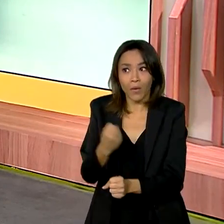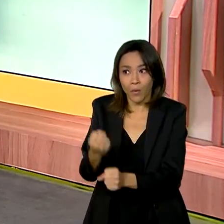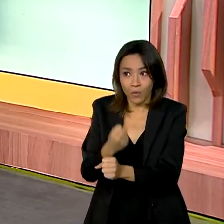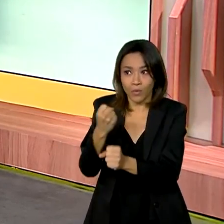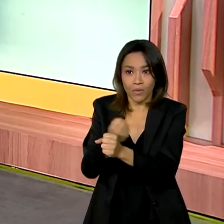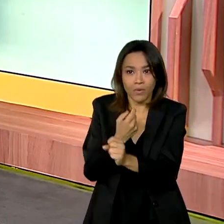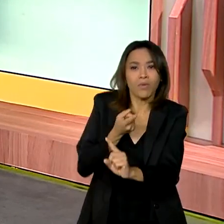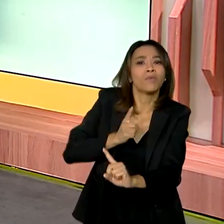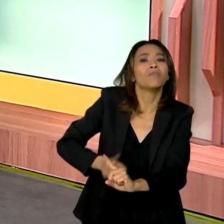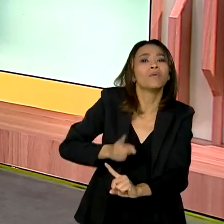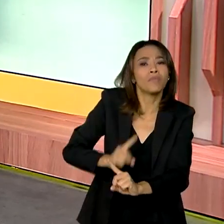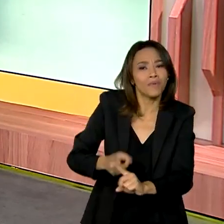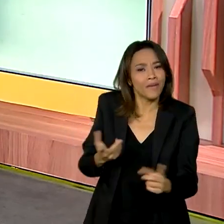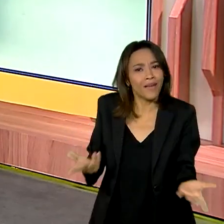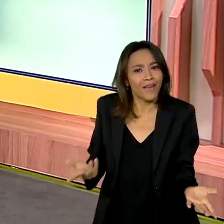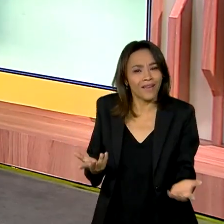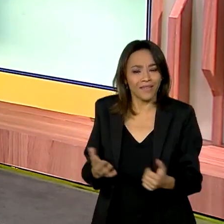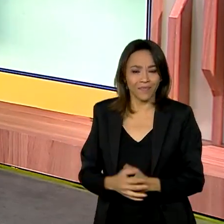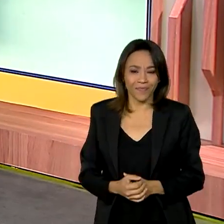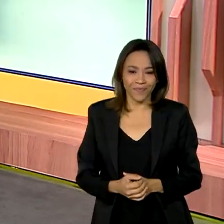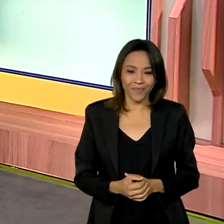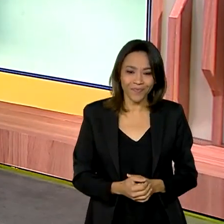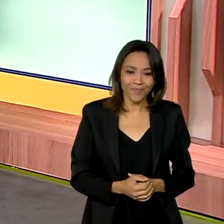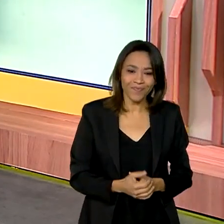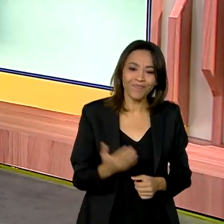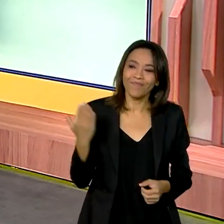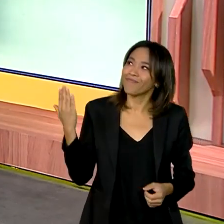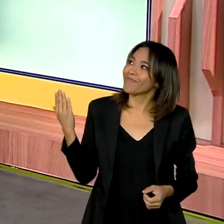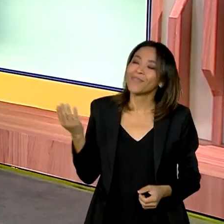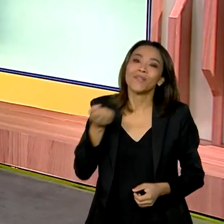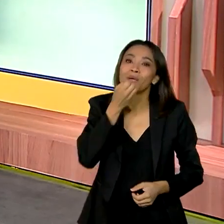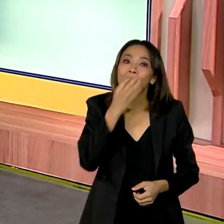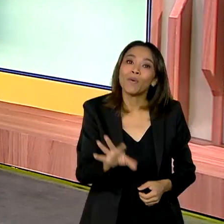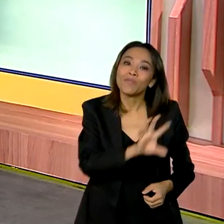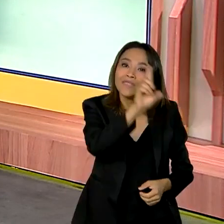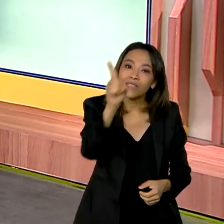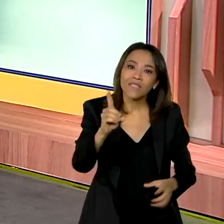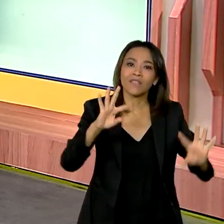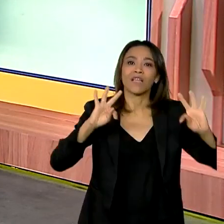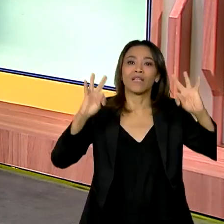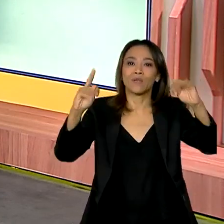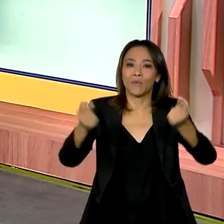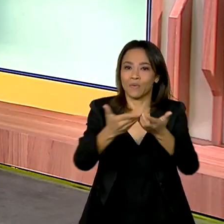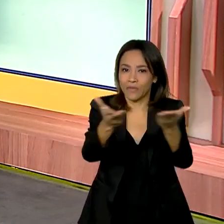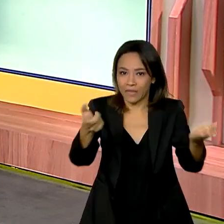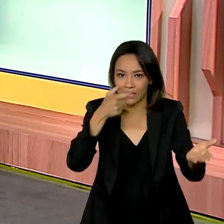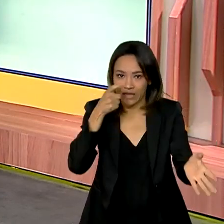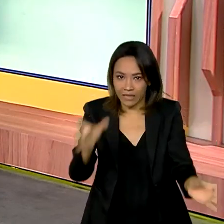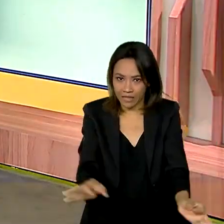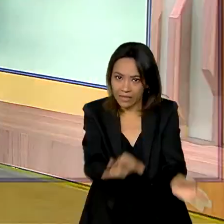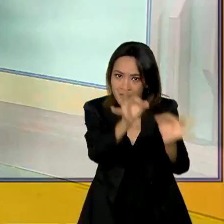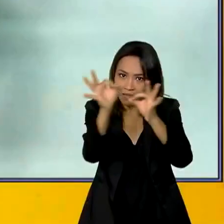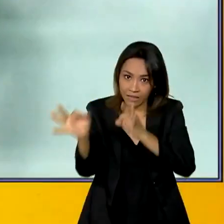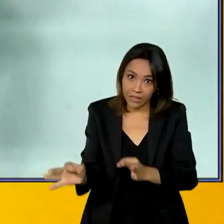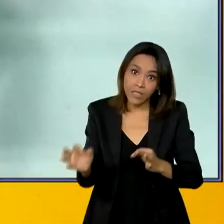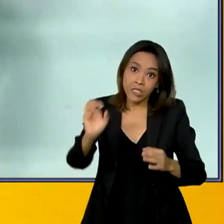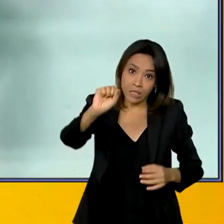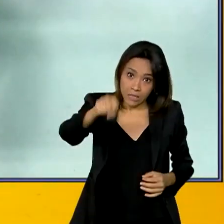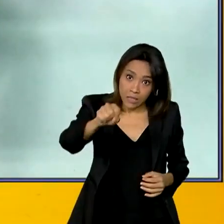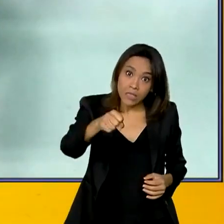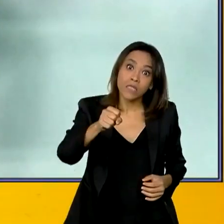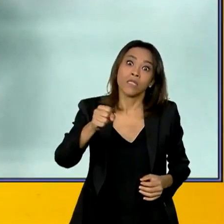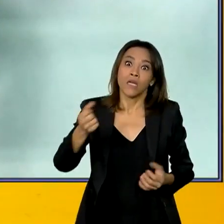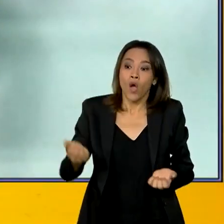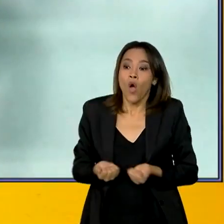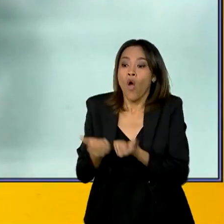por quê? Bom dia, Roberto. Bom dia a todos que nos acompanham. Realmente a questão da cobertura pela oferta